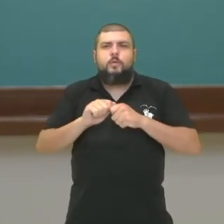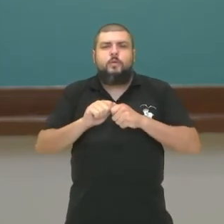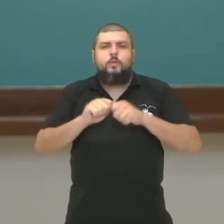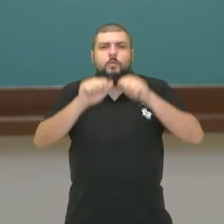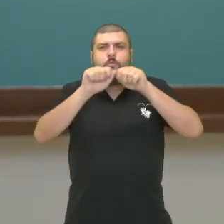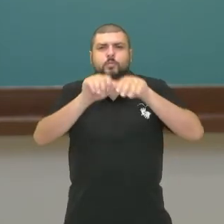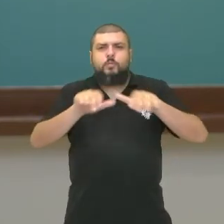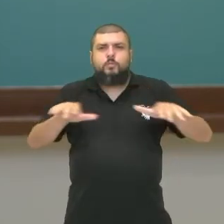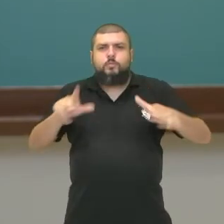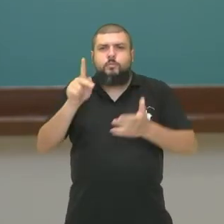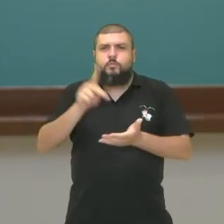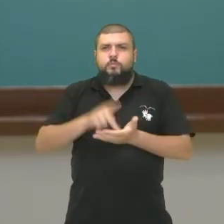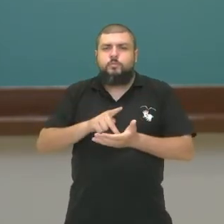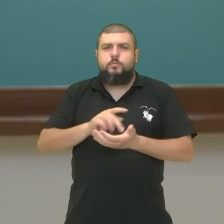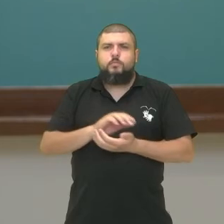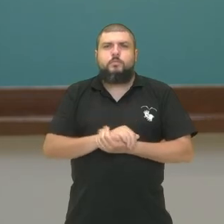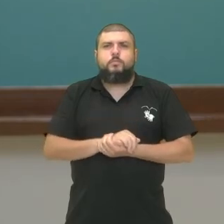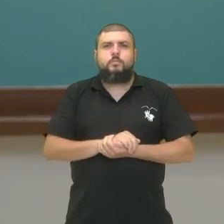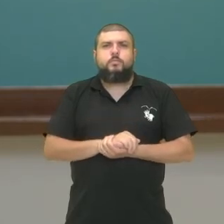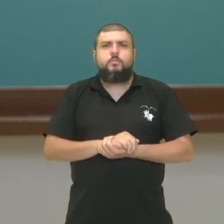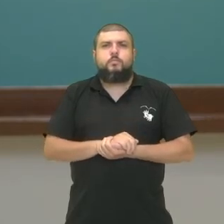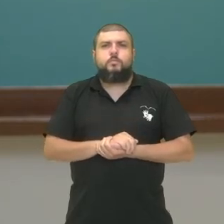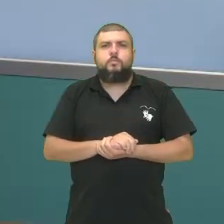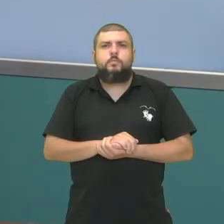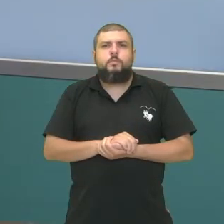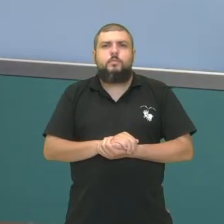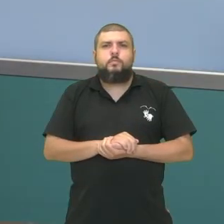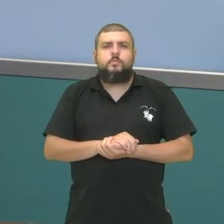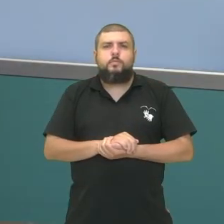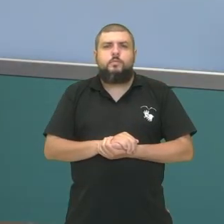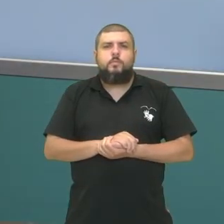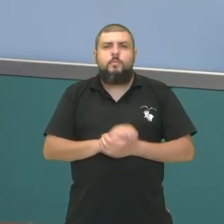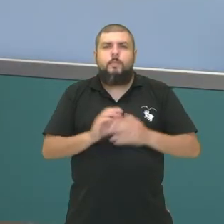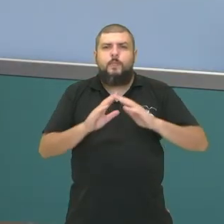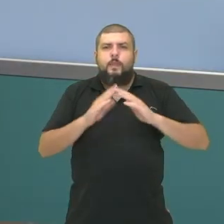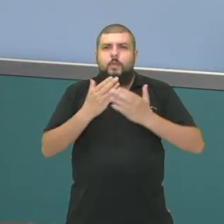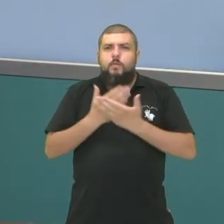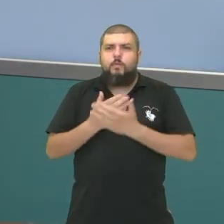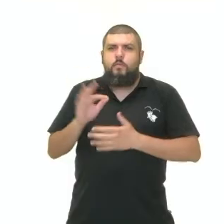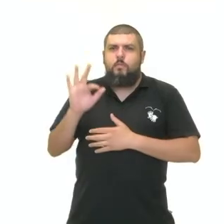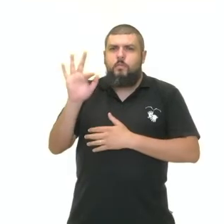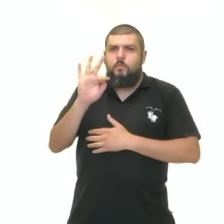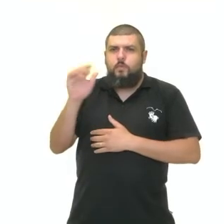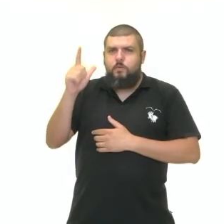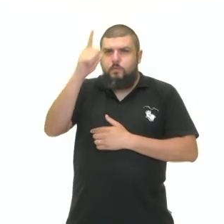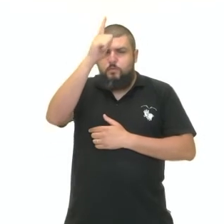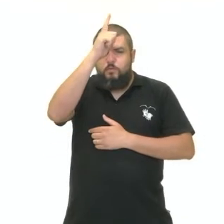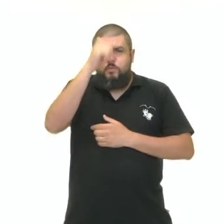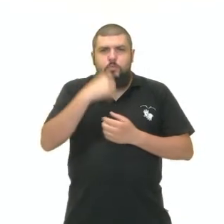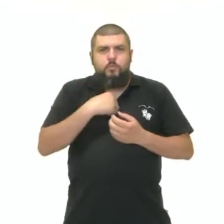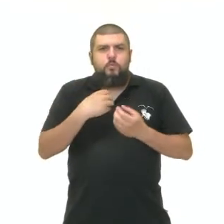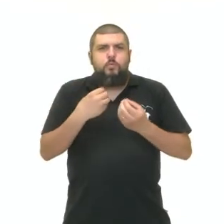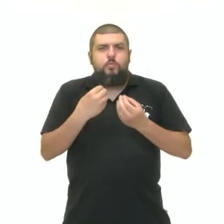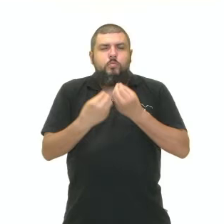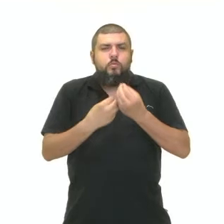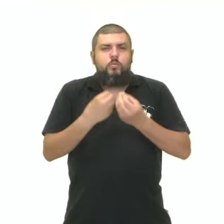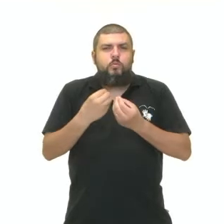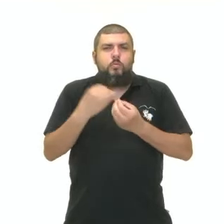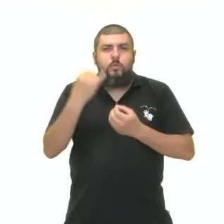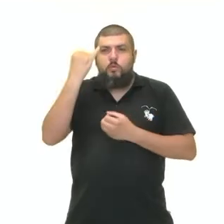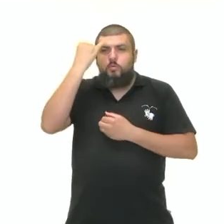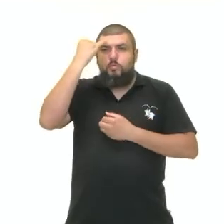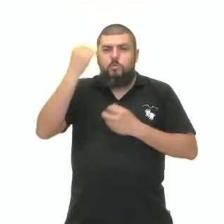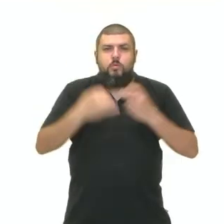verdades universais. Dentro da escola de Frankfurt, a ideologia e a cultura também se conjugam na chamada